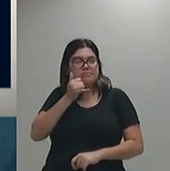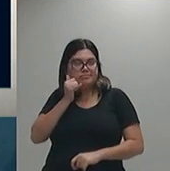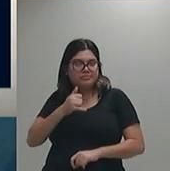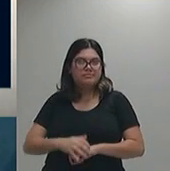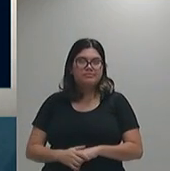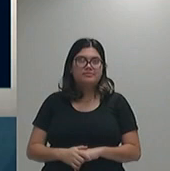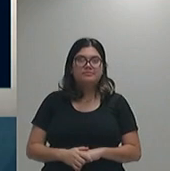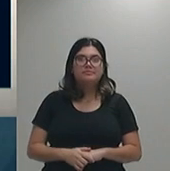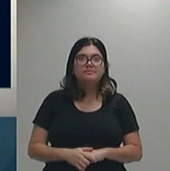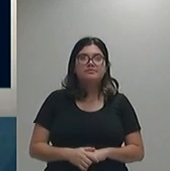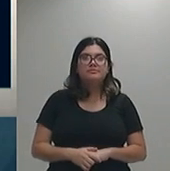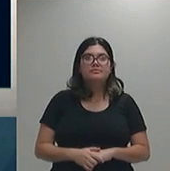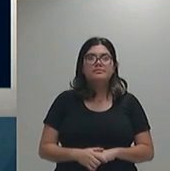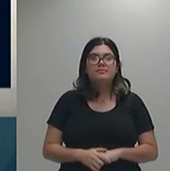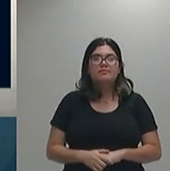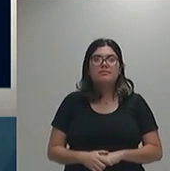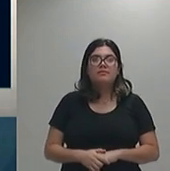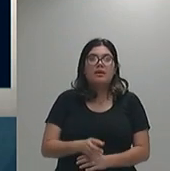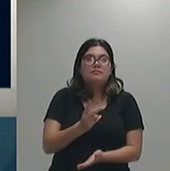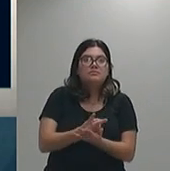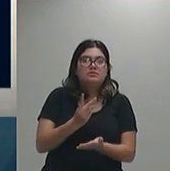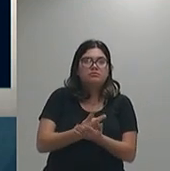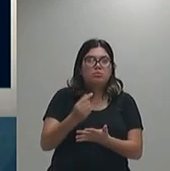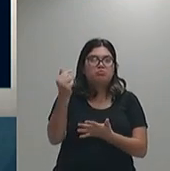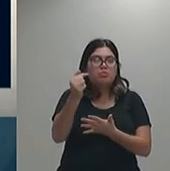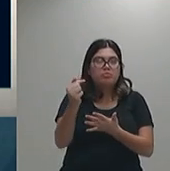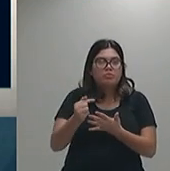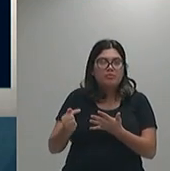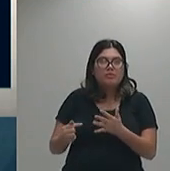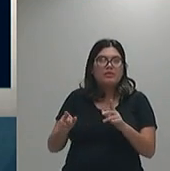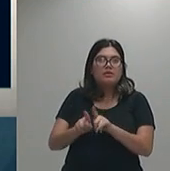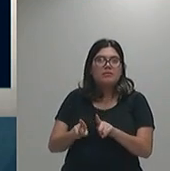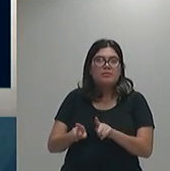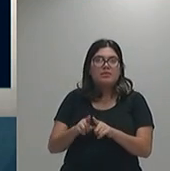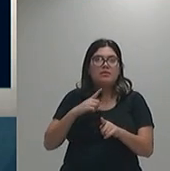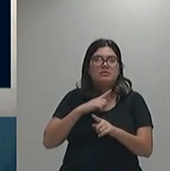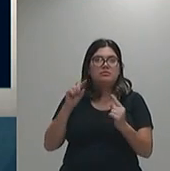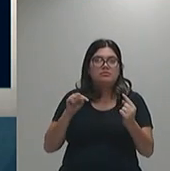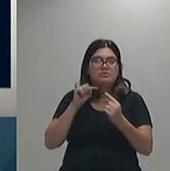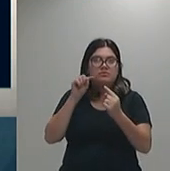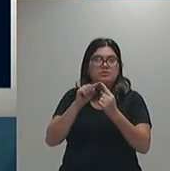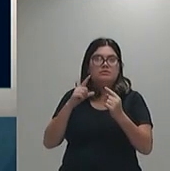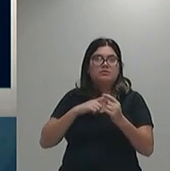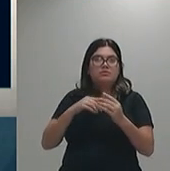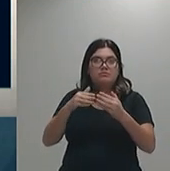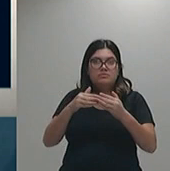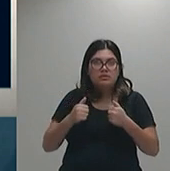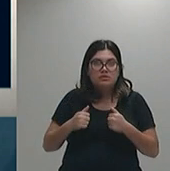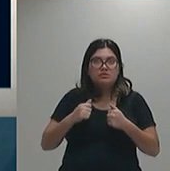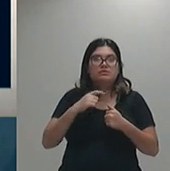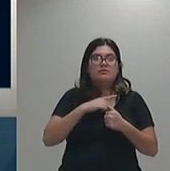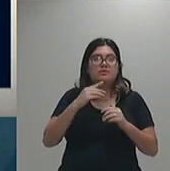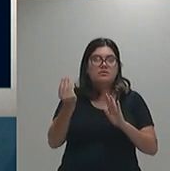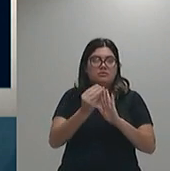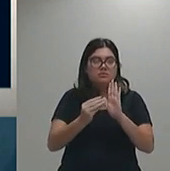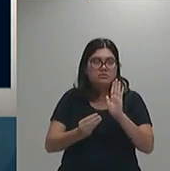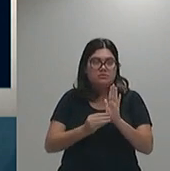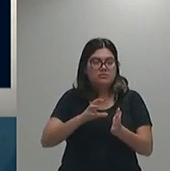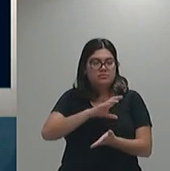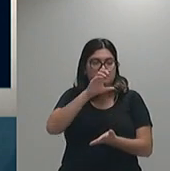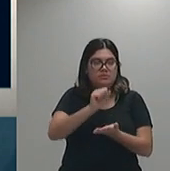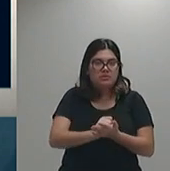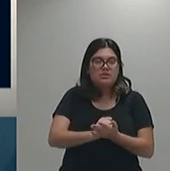contra as mesmas partes demandadas e com Idêntica objeto causa de pedir e pedido foi requerida a instauração de procedimento arbitral